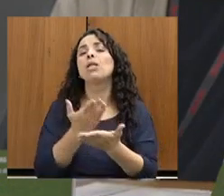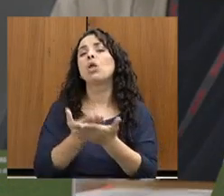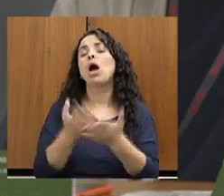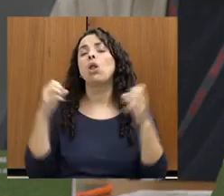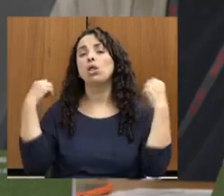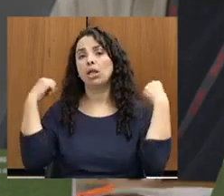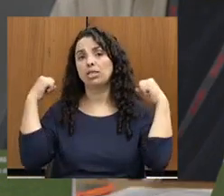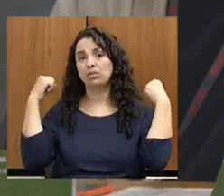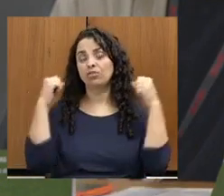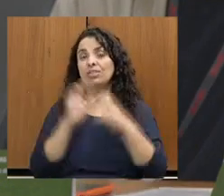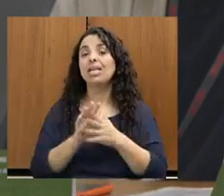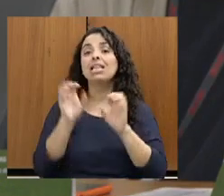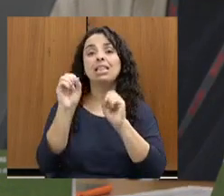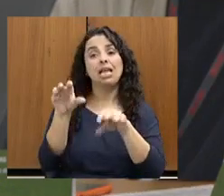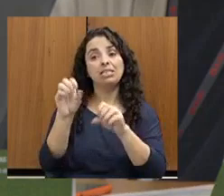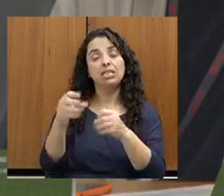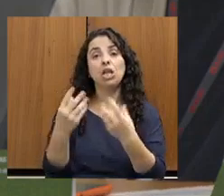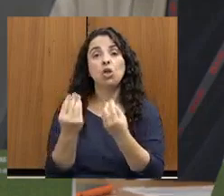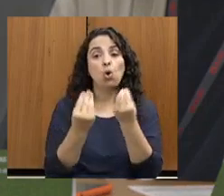estrangula.